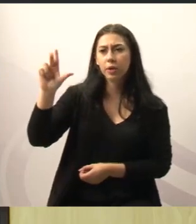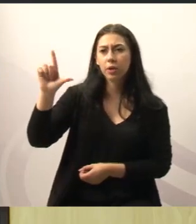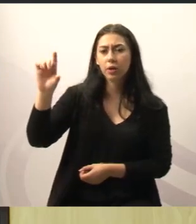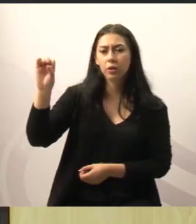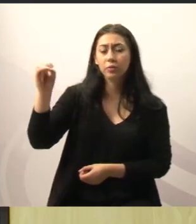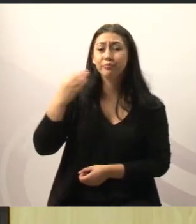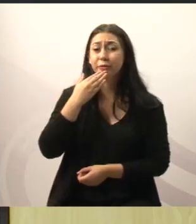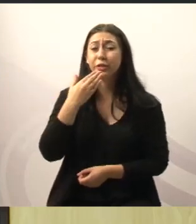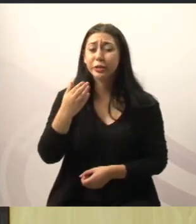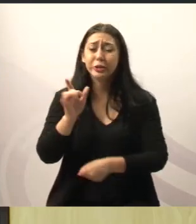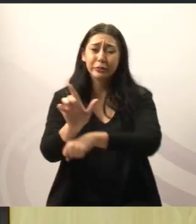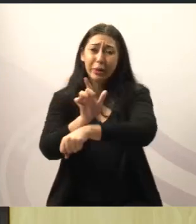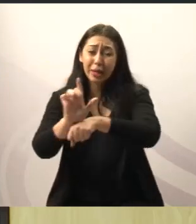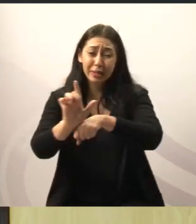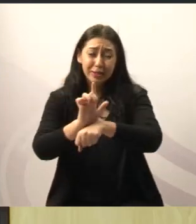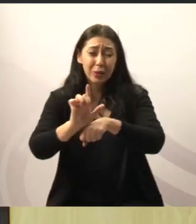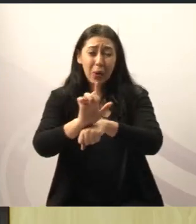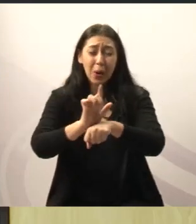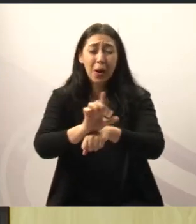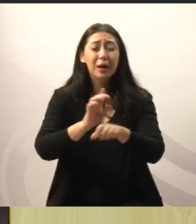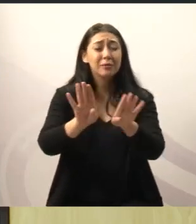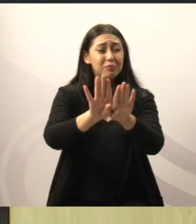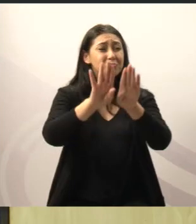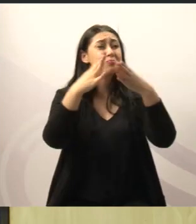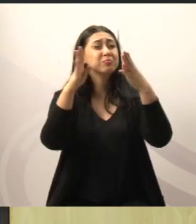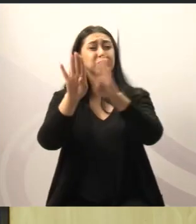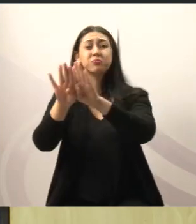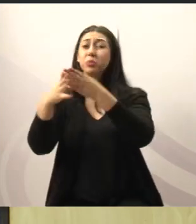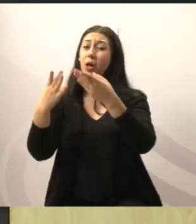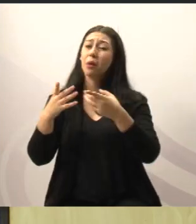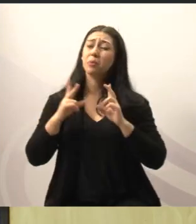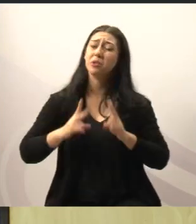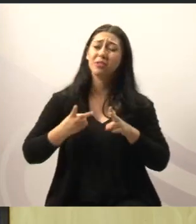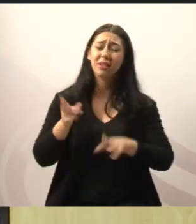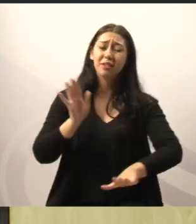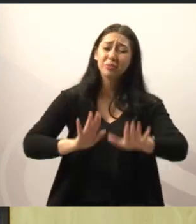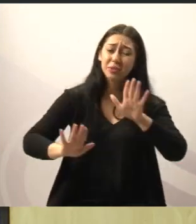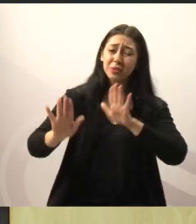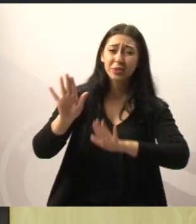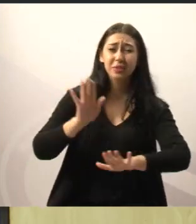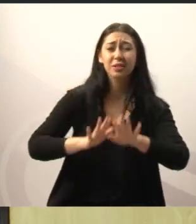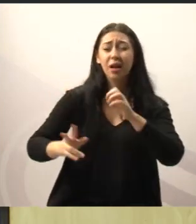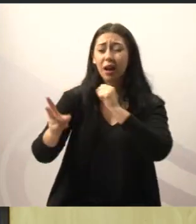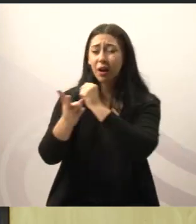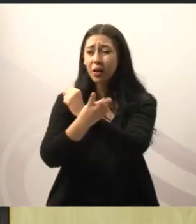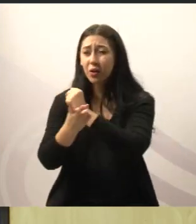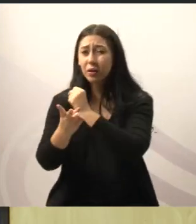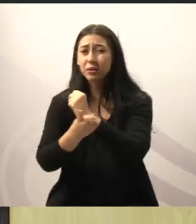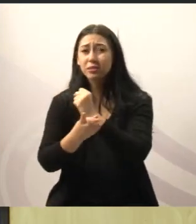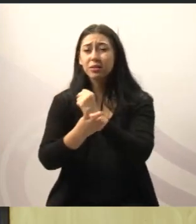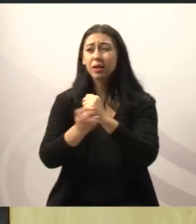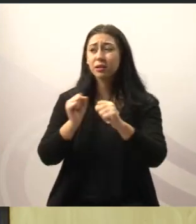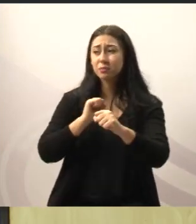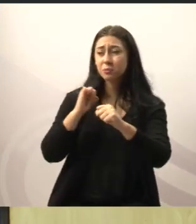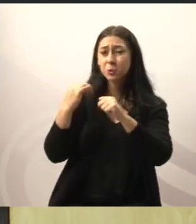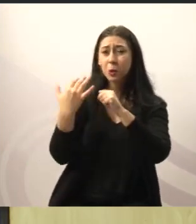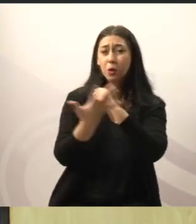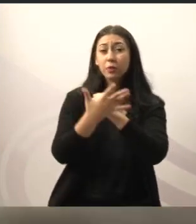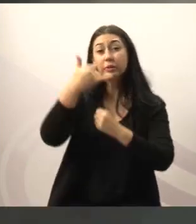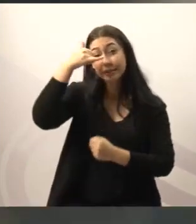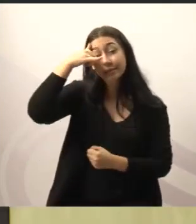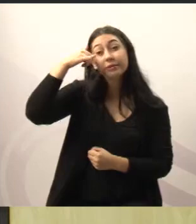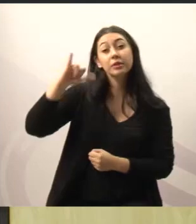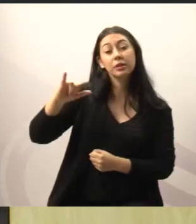comércio nas cidades, com o cenário de controle nas ações preventivas e protetivas, minimizando a pandemia